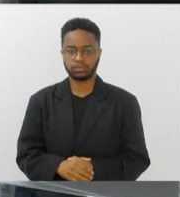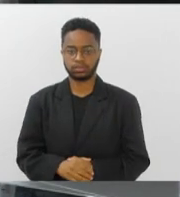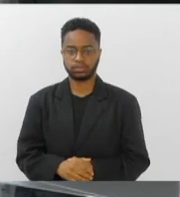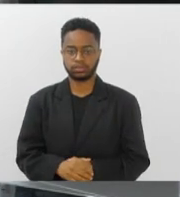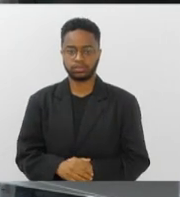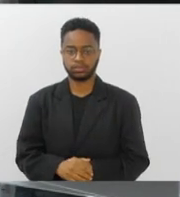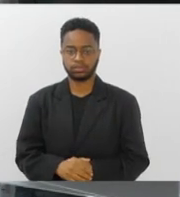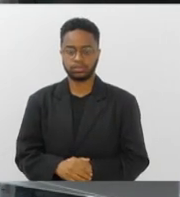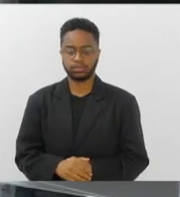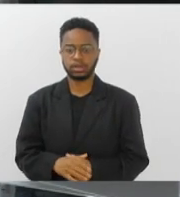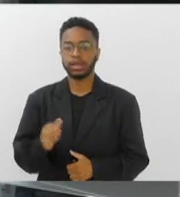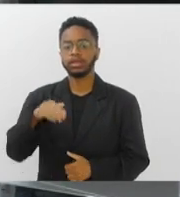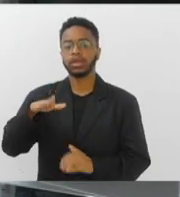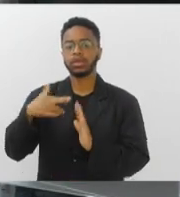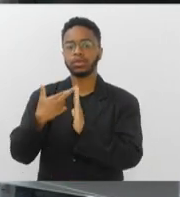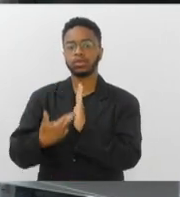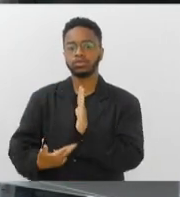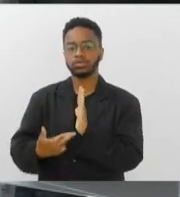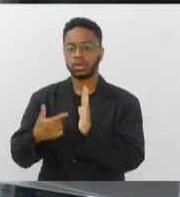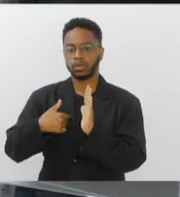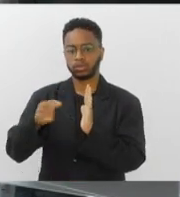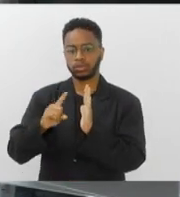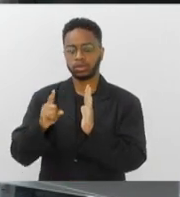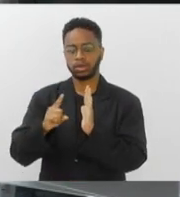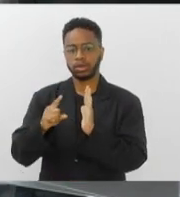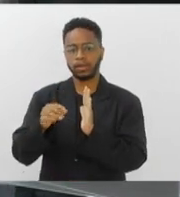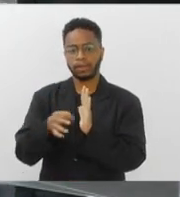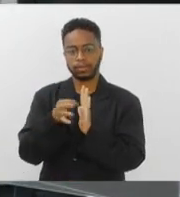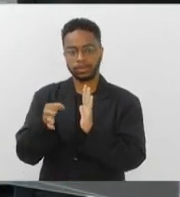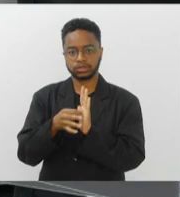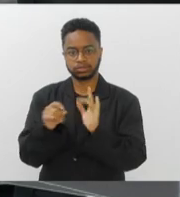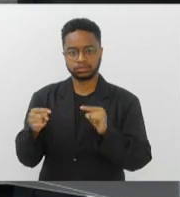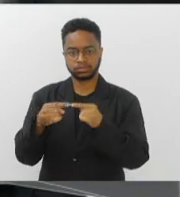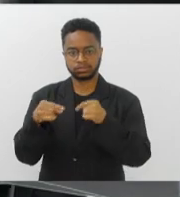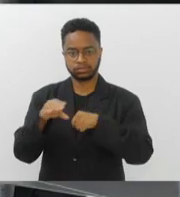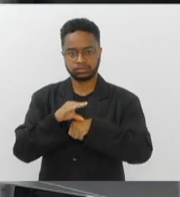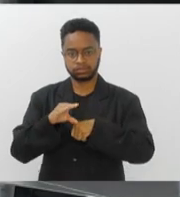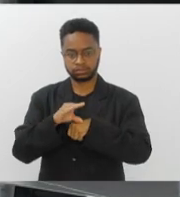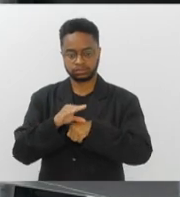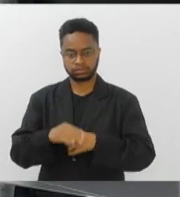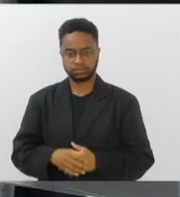é o relator? Sou eu o relator. Parecer pela constitucionalidade.